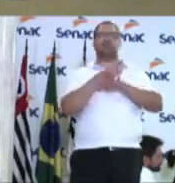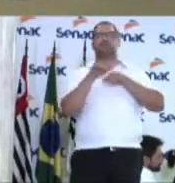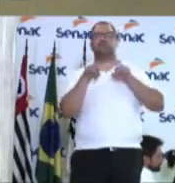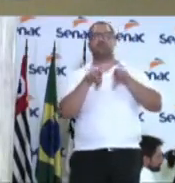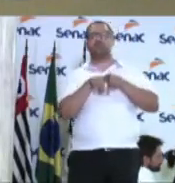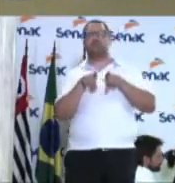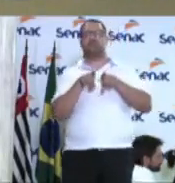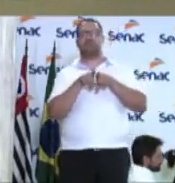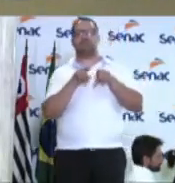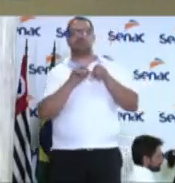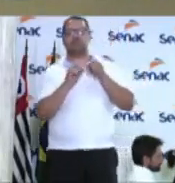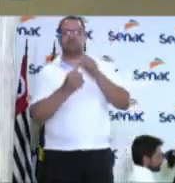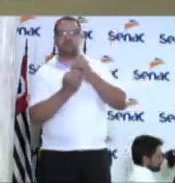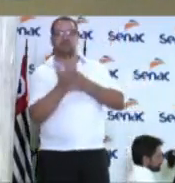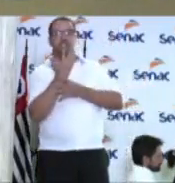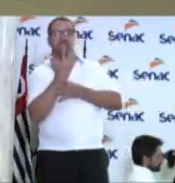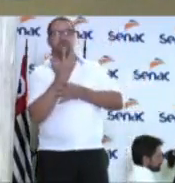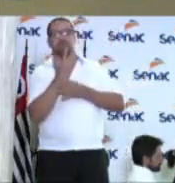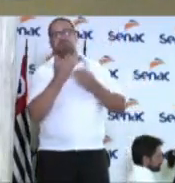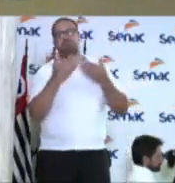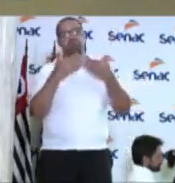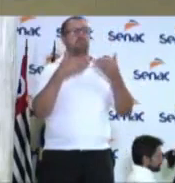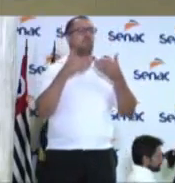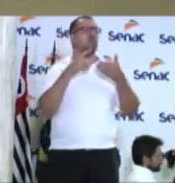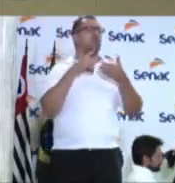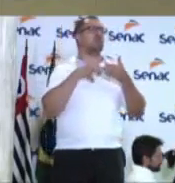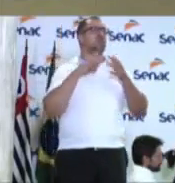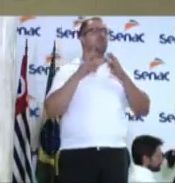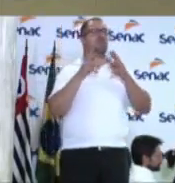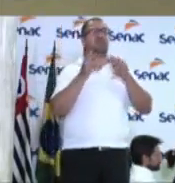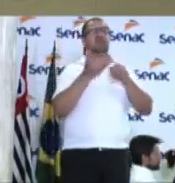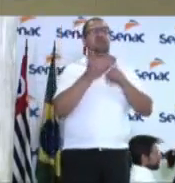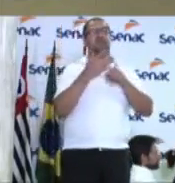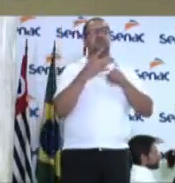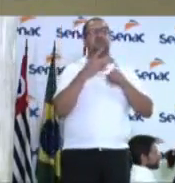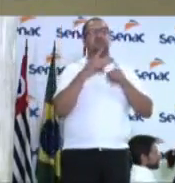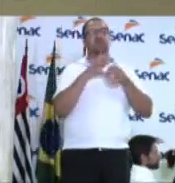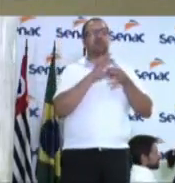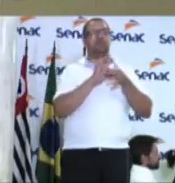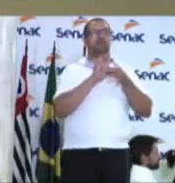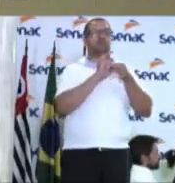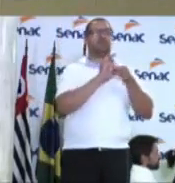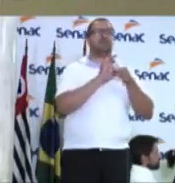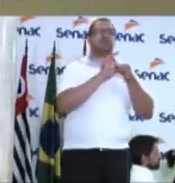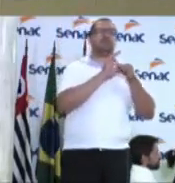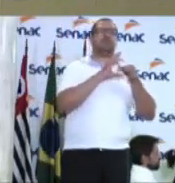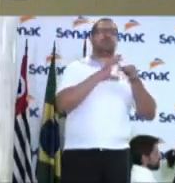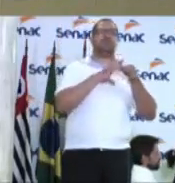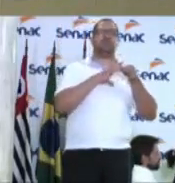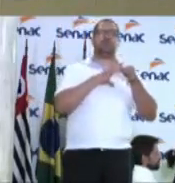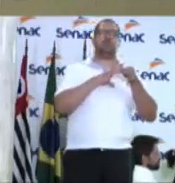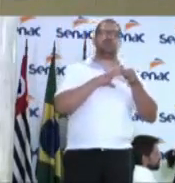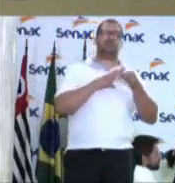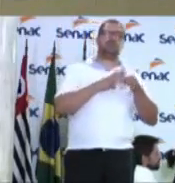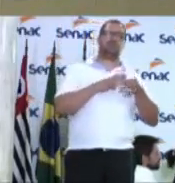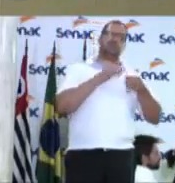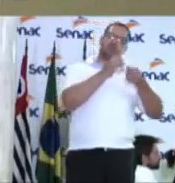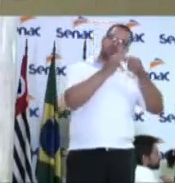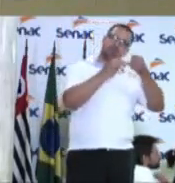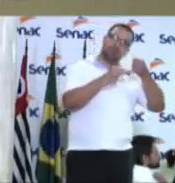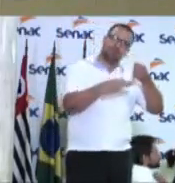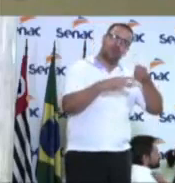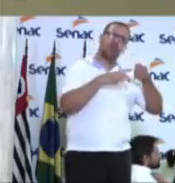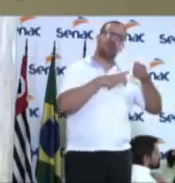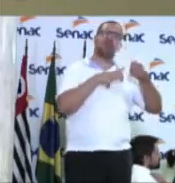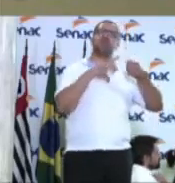do criativo. Mas, de qualquer forma, ele reúne todo mundo, porque o mercado lá já tem um fluxo de trabalho, tanto quanto